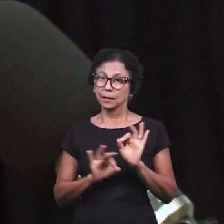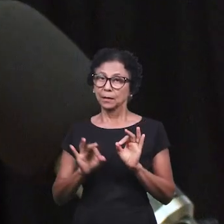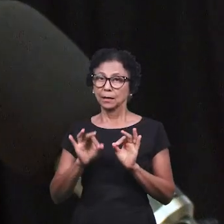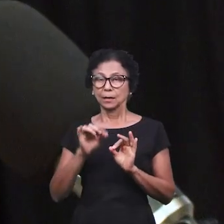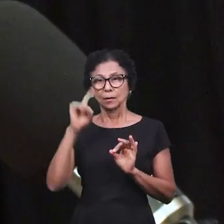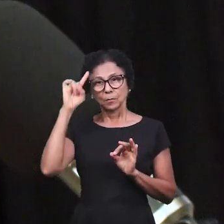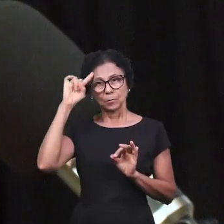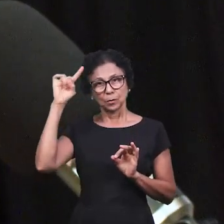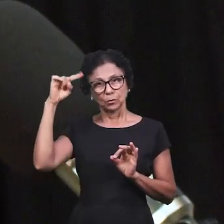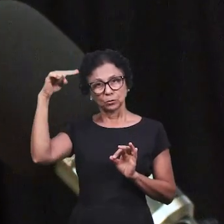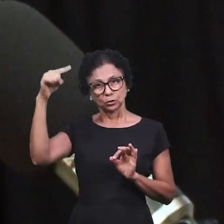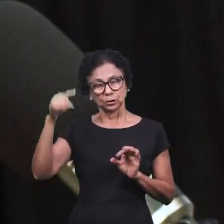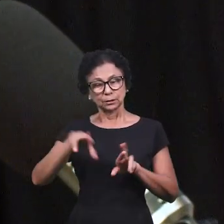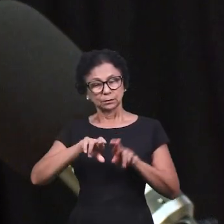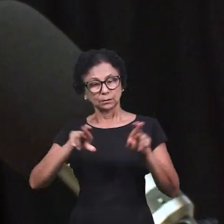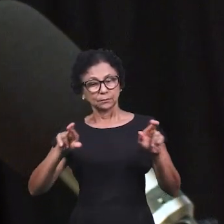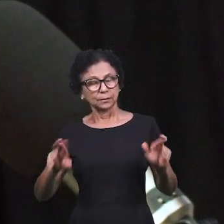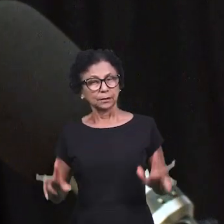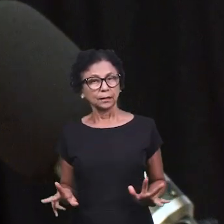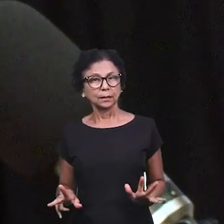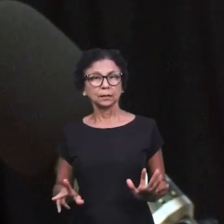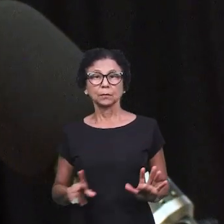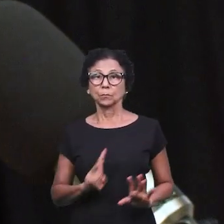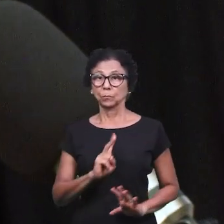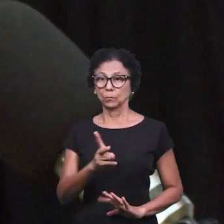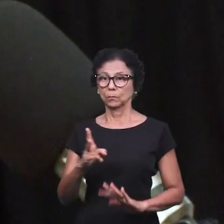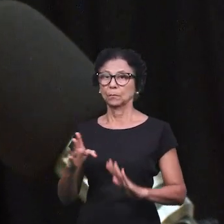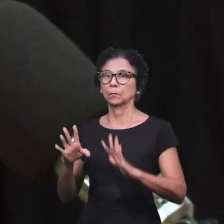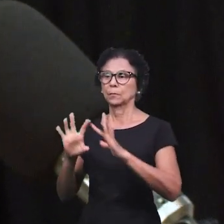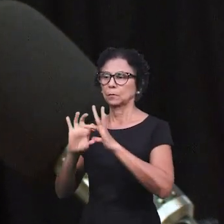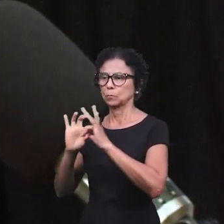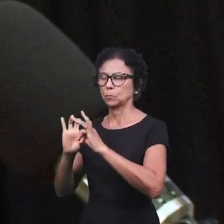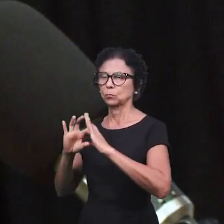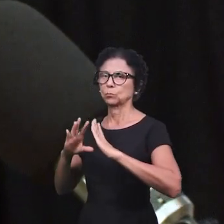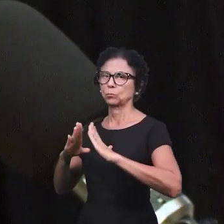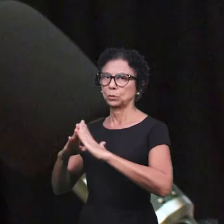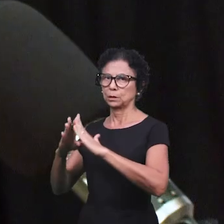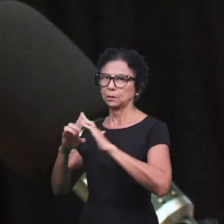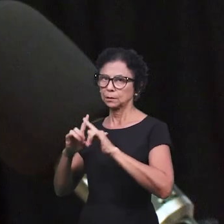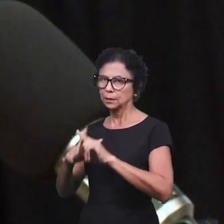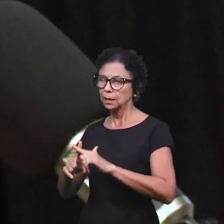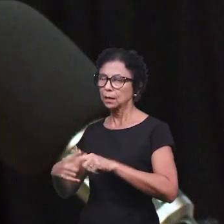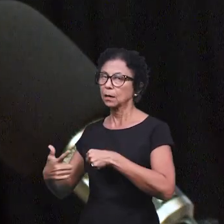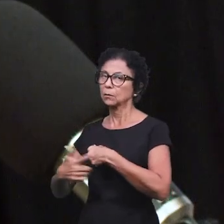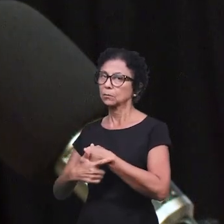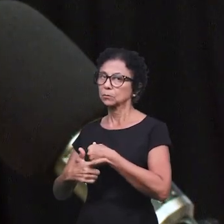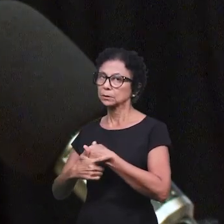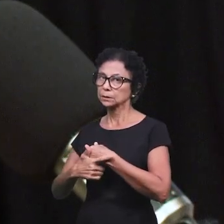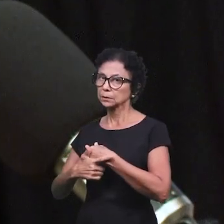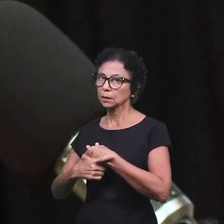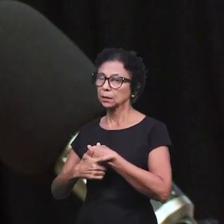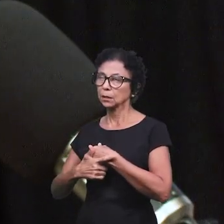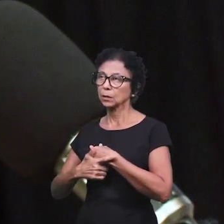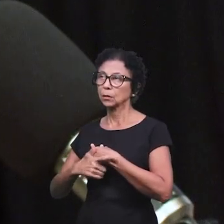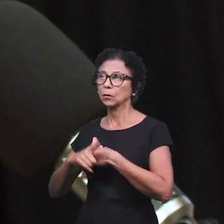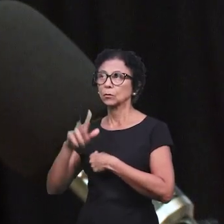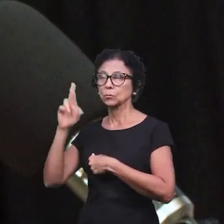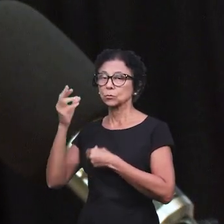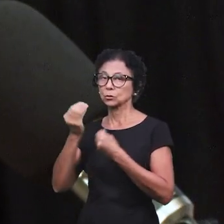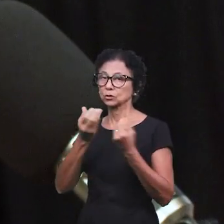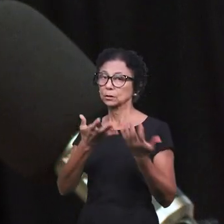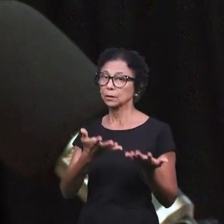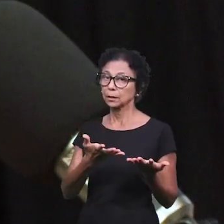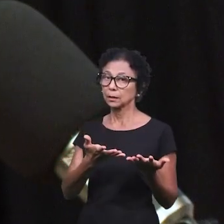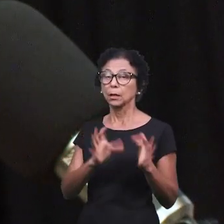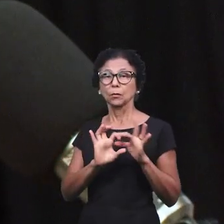Mas não se desligue, né, da comunhão da igreja, dos seus trabalhos, né? Que é aquilo que você oferta ao